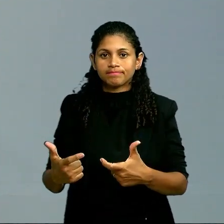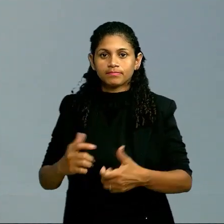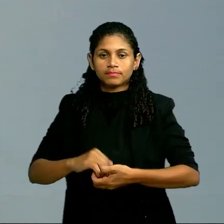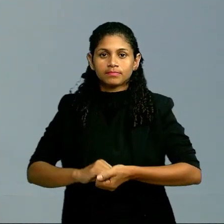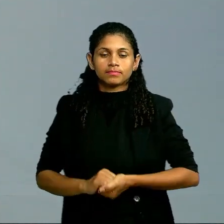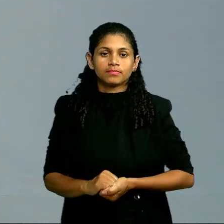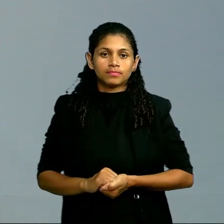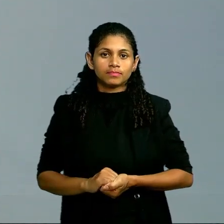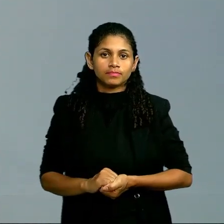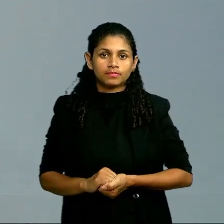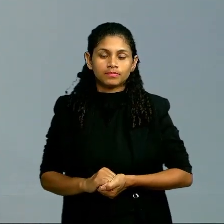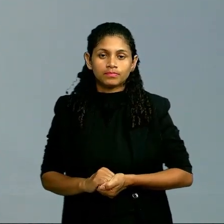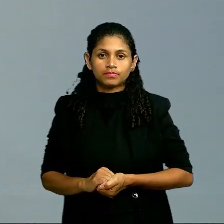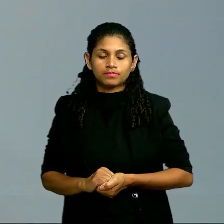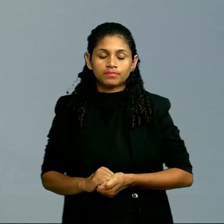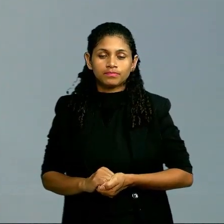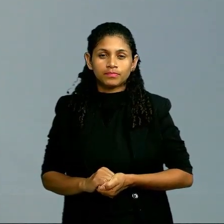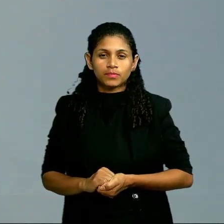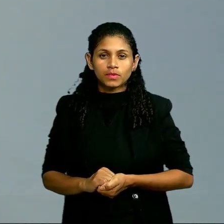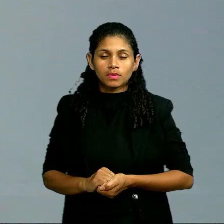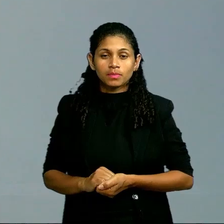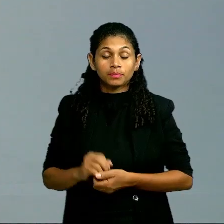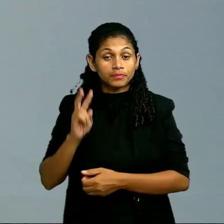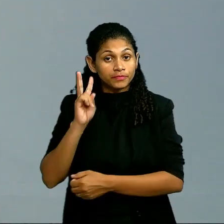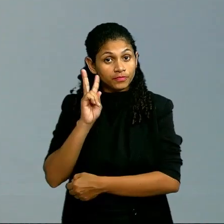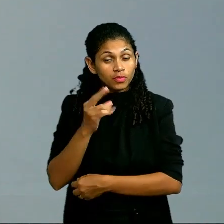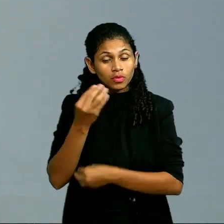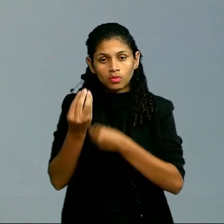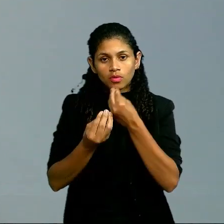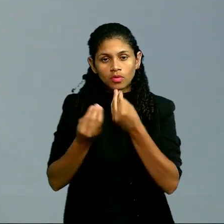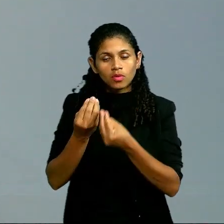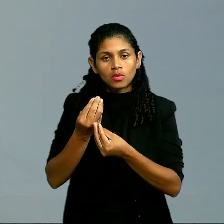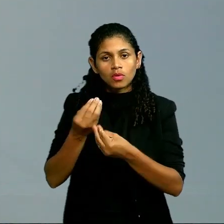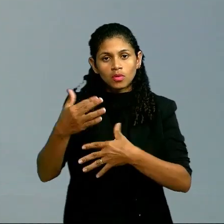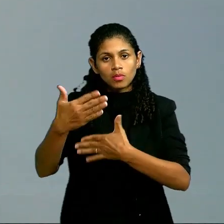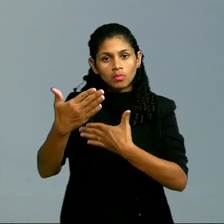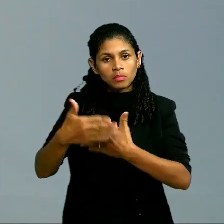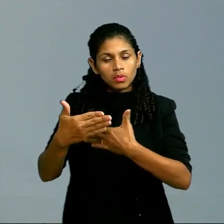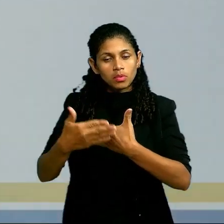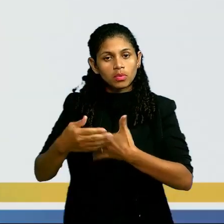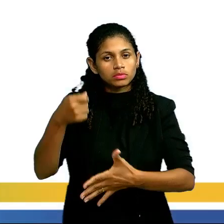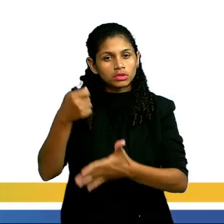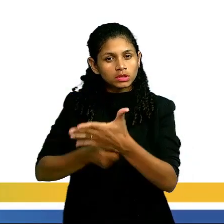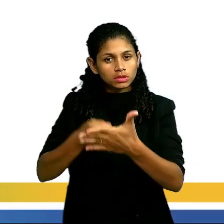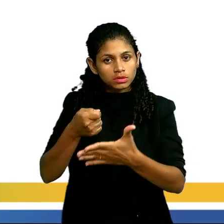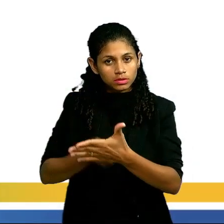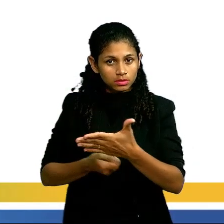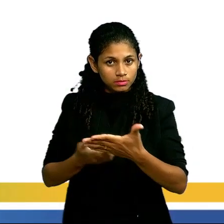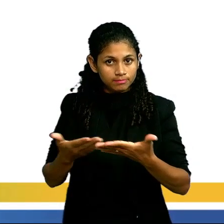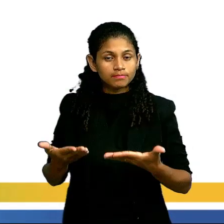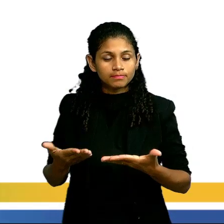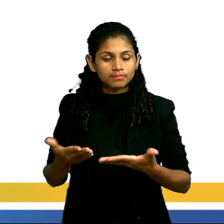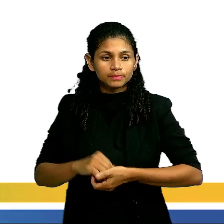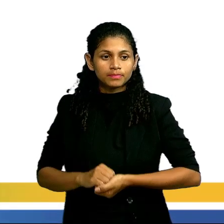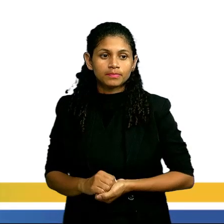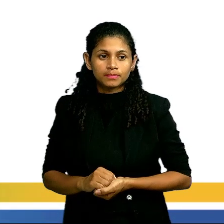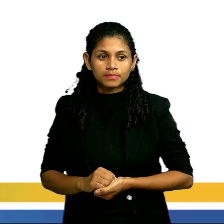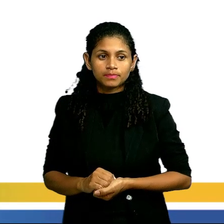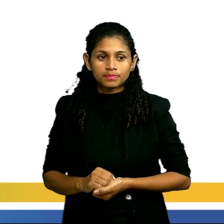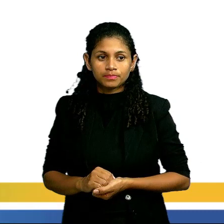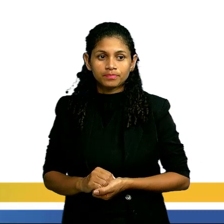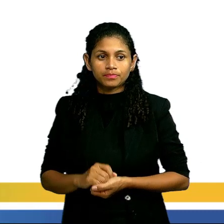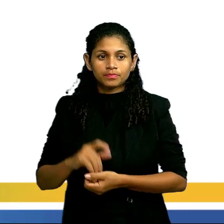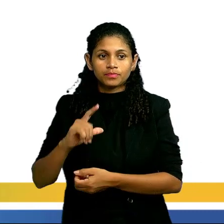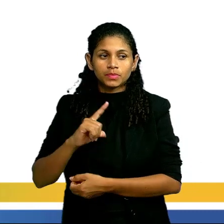conflito. Vamos ver como é que o Enem cobra essas questões na sua prova? Aqui nós temos